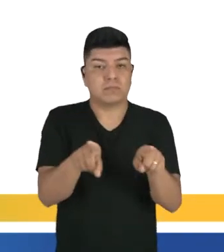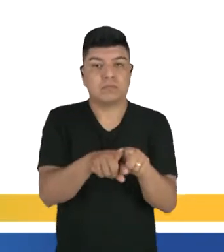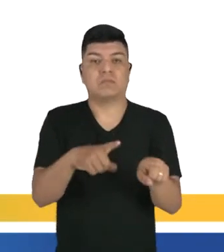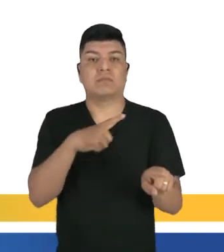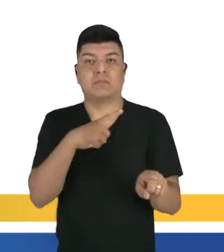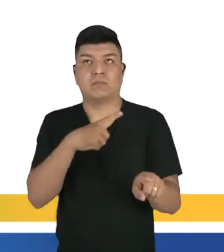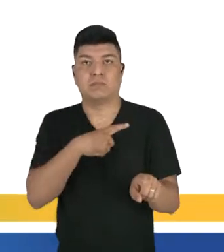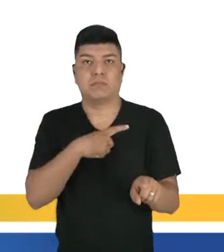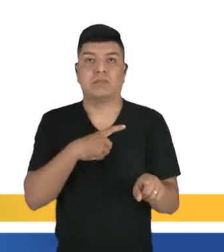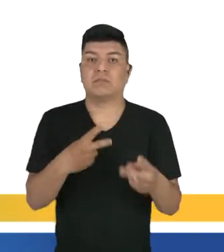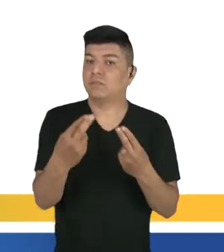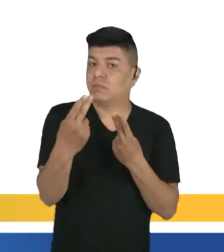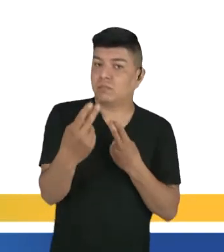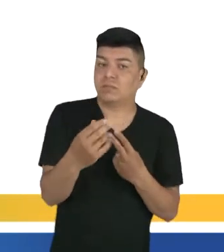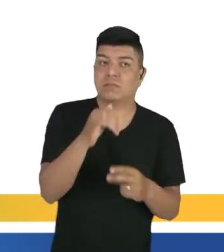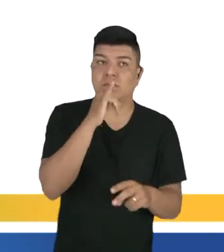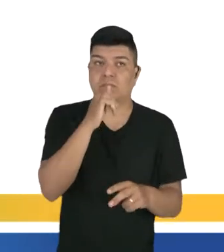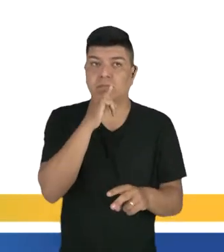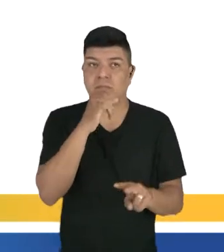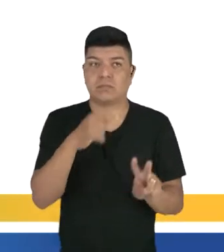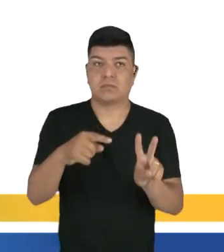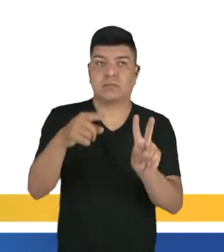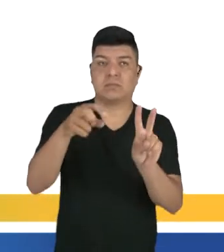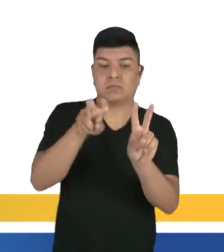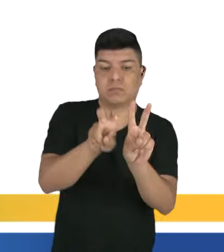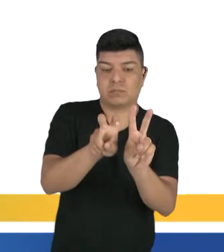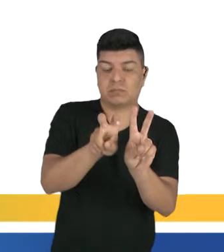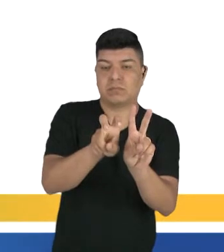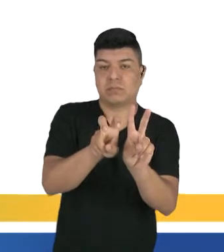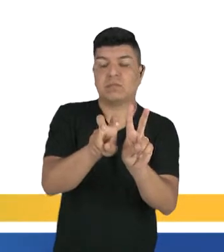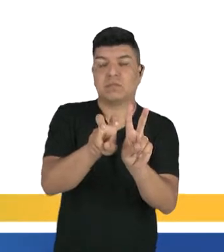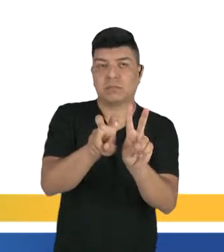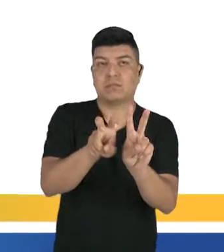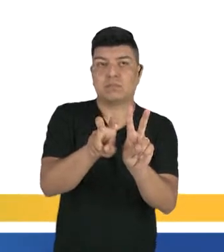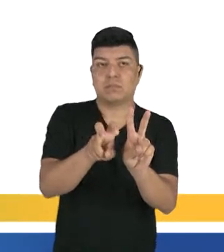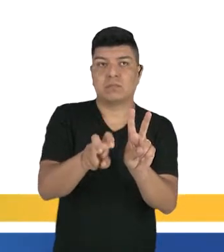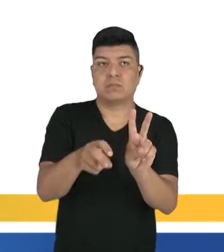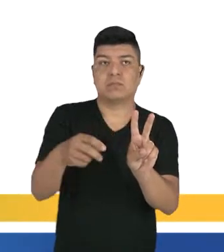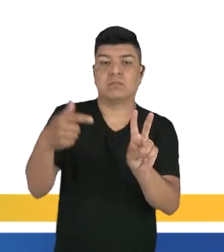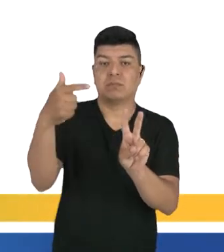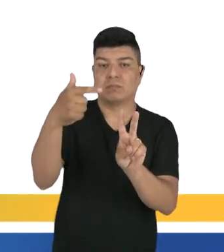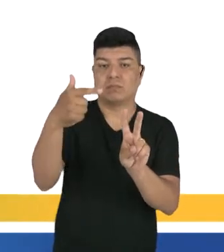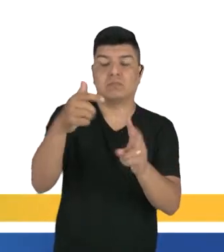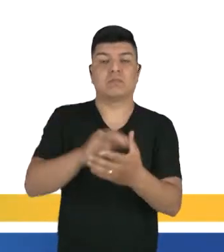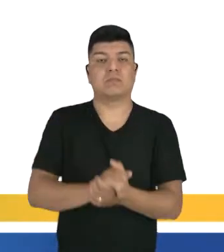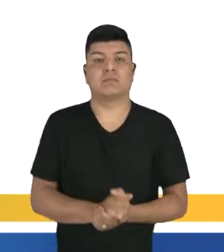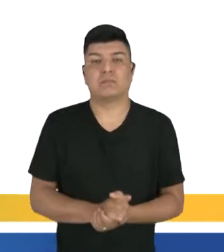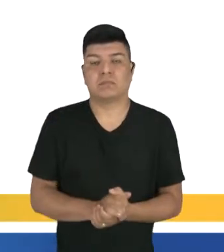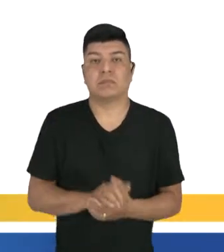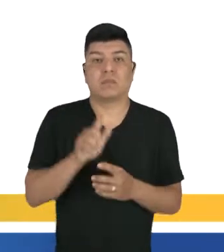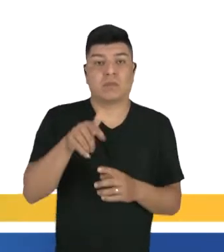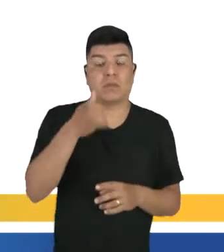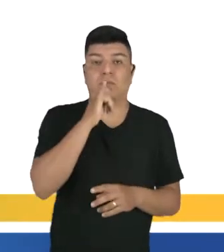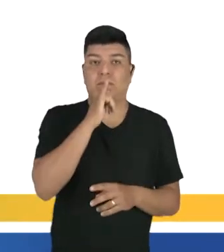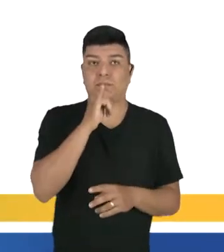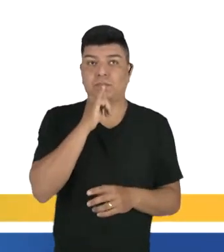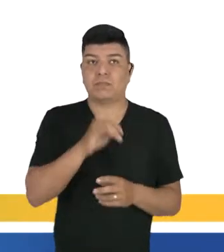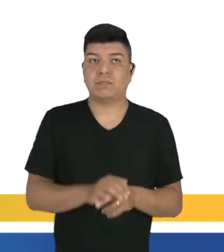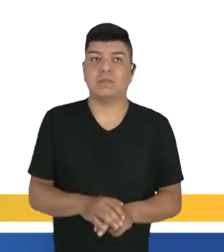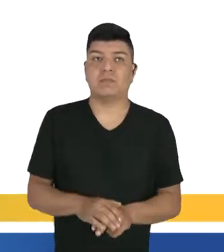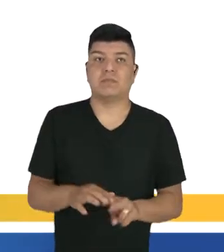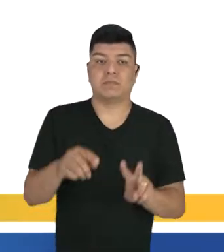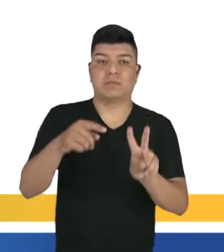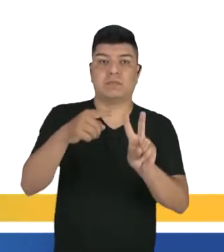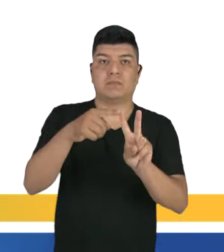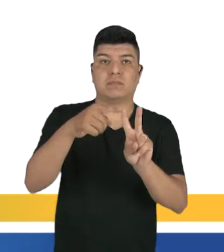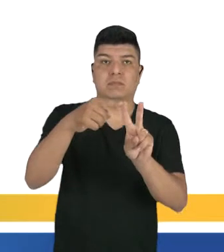possuem os mesmos índices. No caso aí os radicandos são 5 e os índices são 2. Outro exemplo, 5